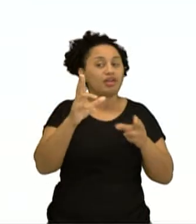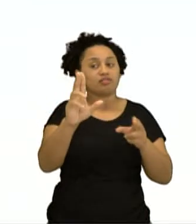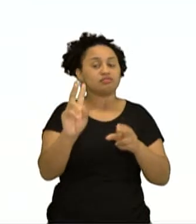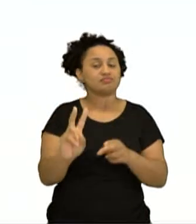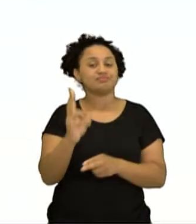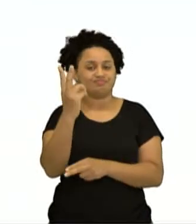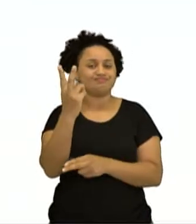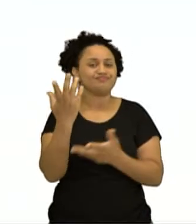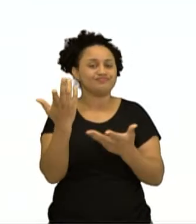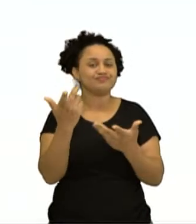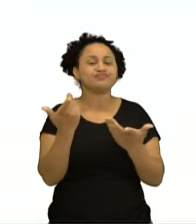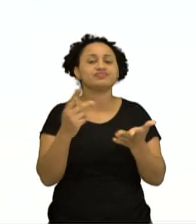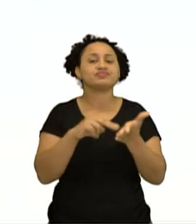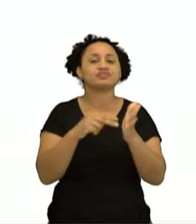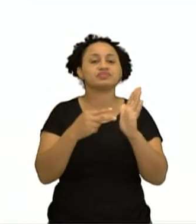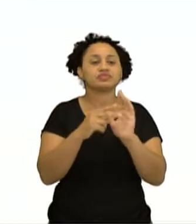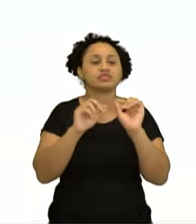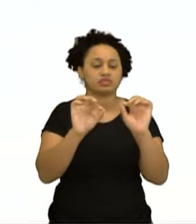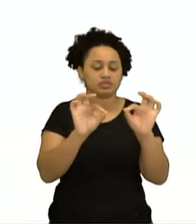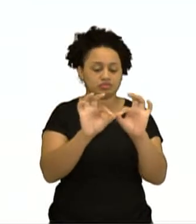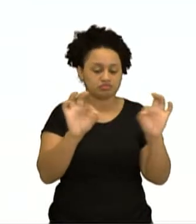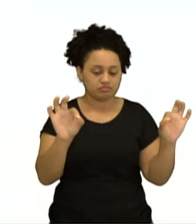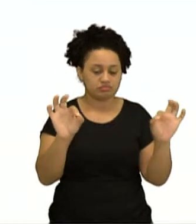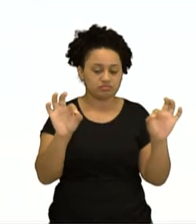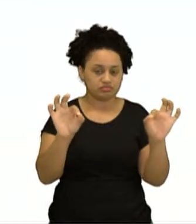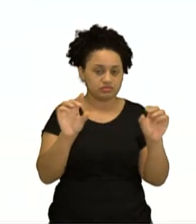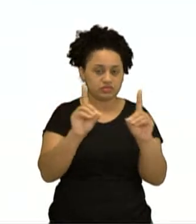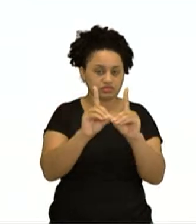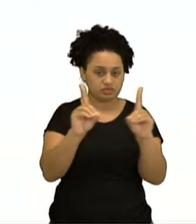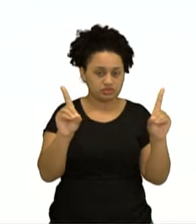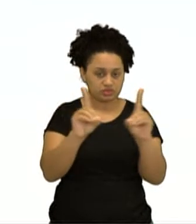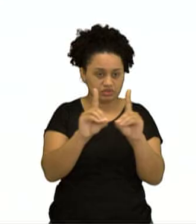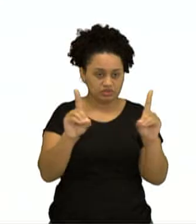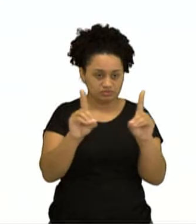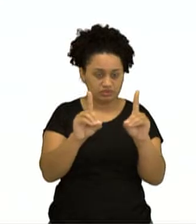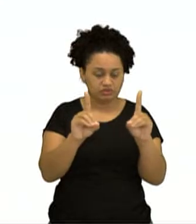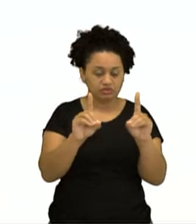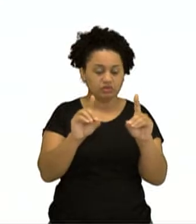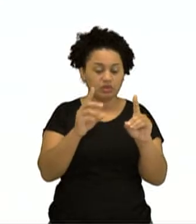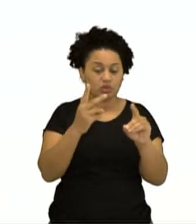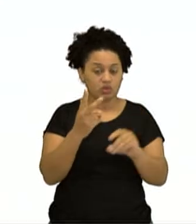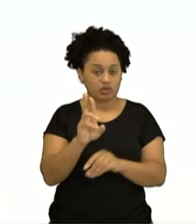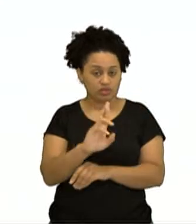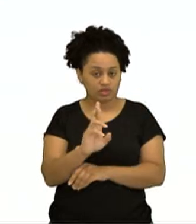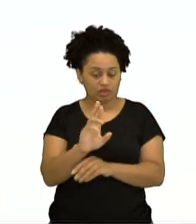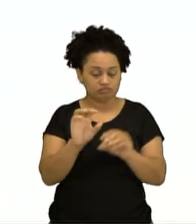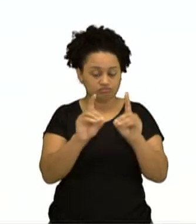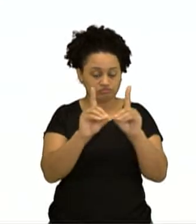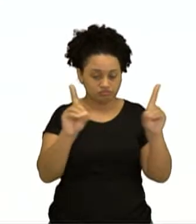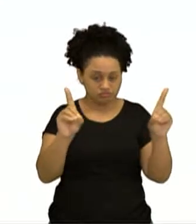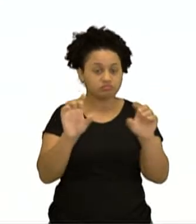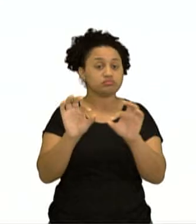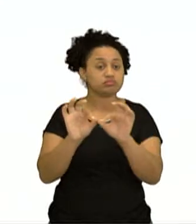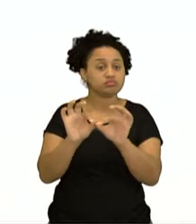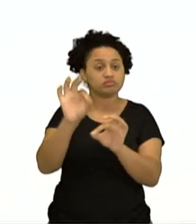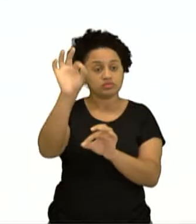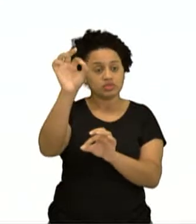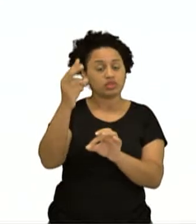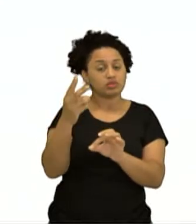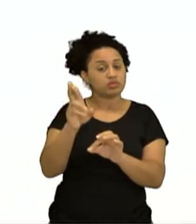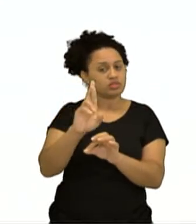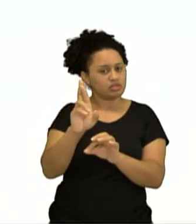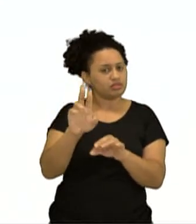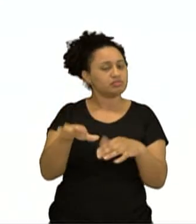altura. Então, ou seja, nesse caso aqui, nós temos que aqui a base é 2Rs, e a altura também vai ser